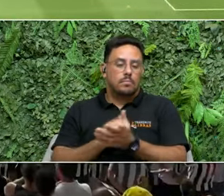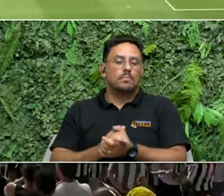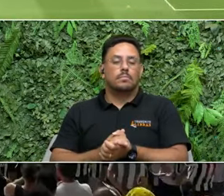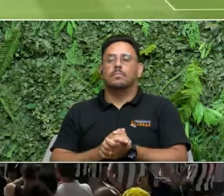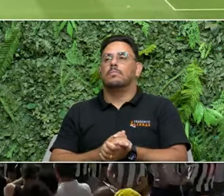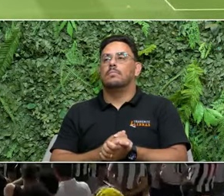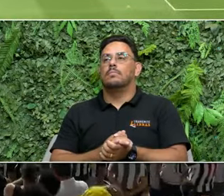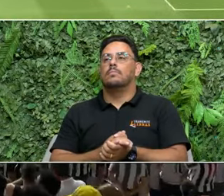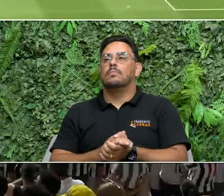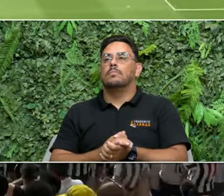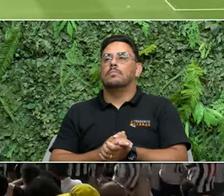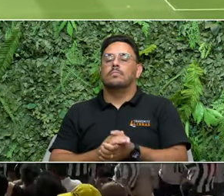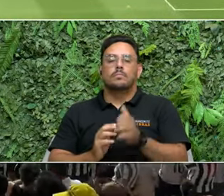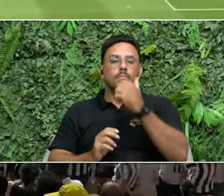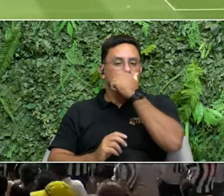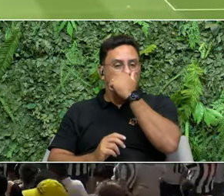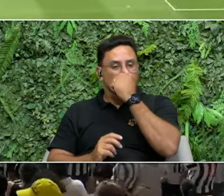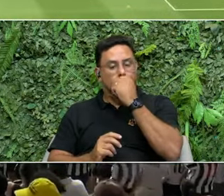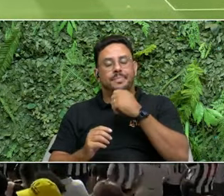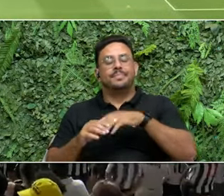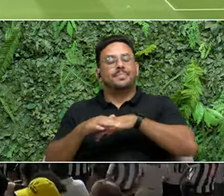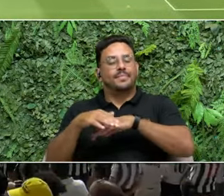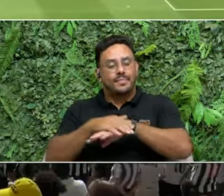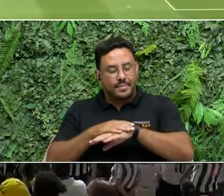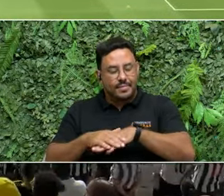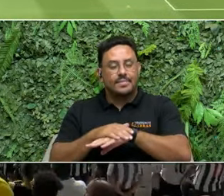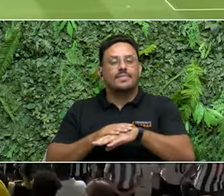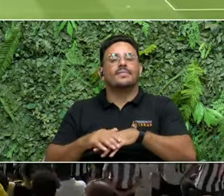conversando combit cumprimentando o árbitro